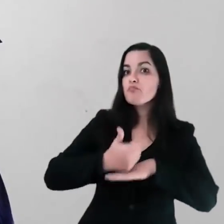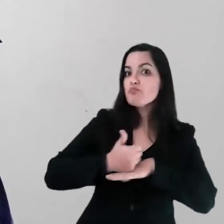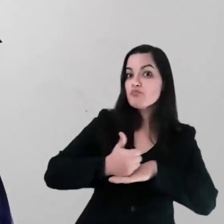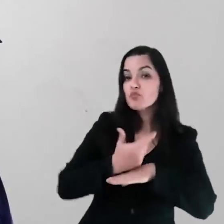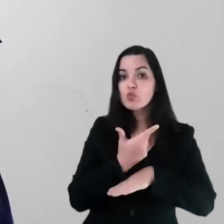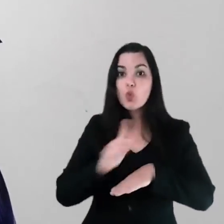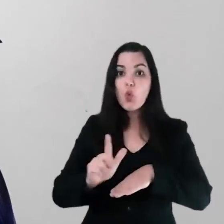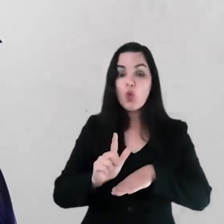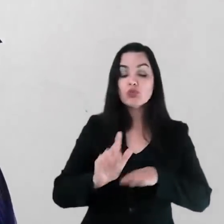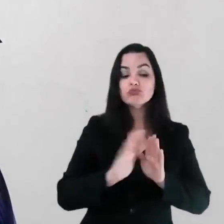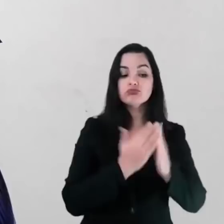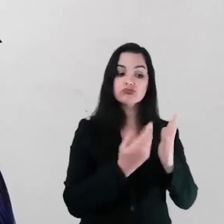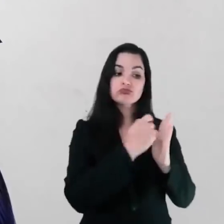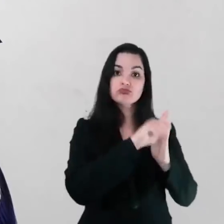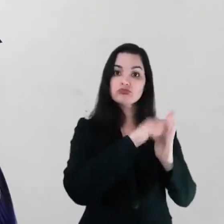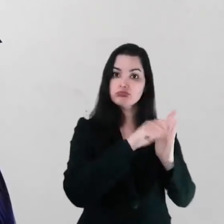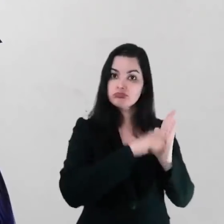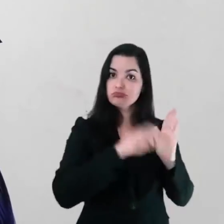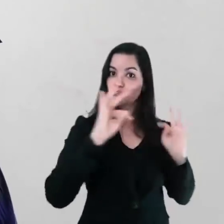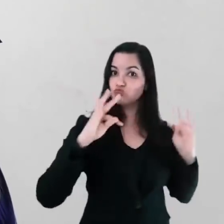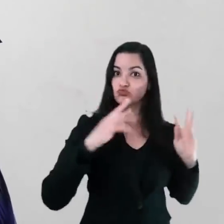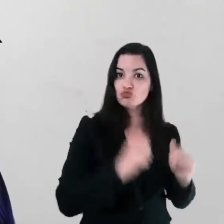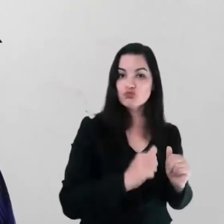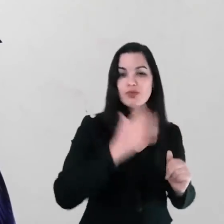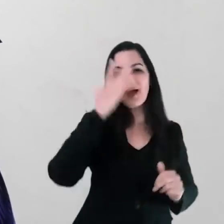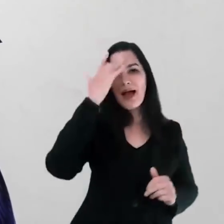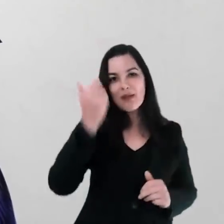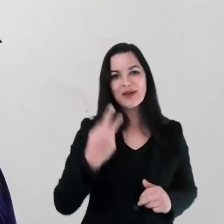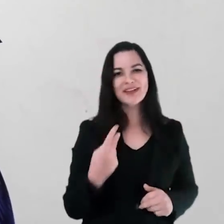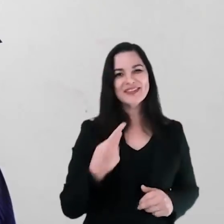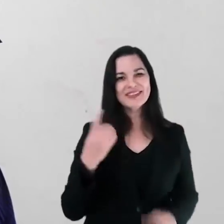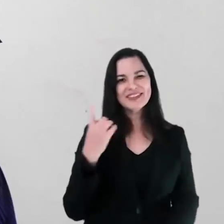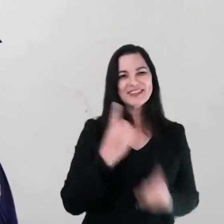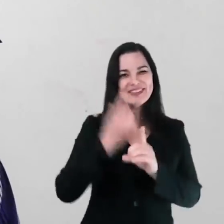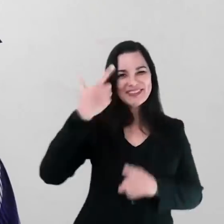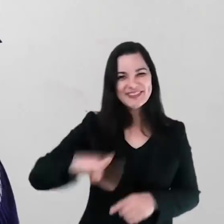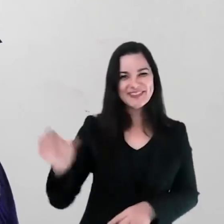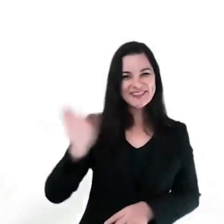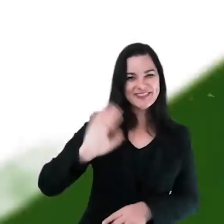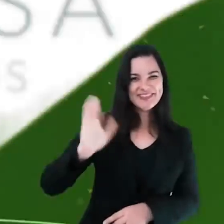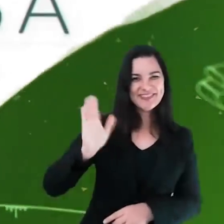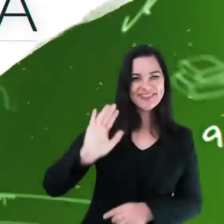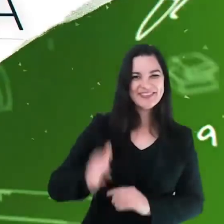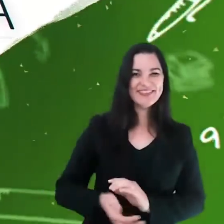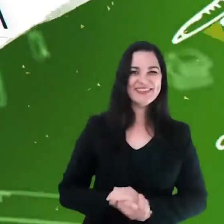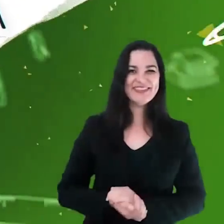de vocês e eu estarei aqui amanhã para mais um desafio do dia. Tchau, tchau!